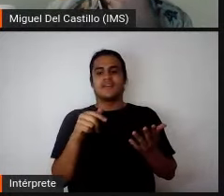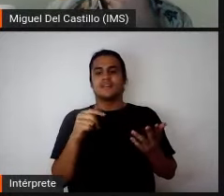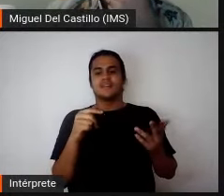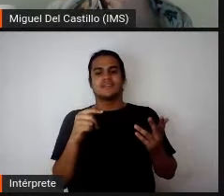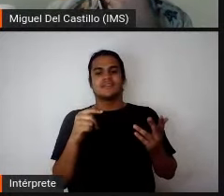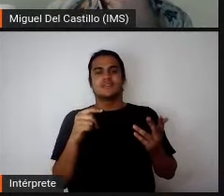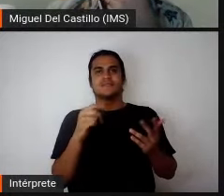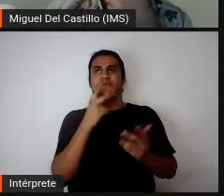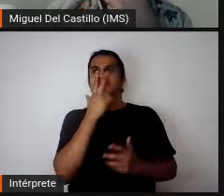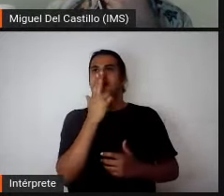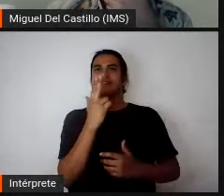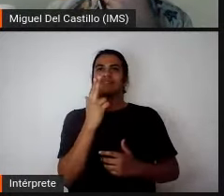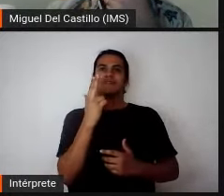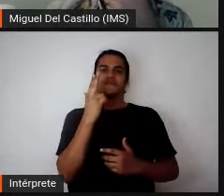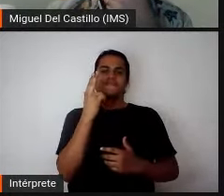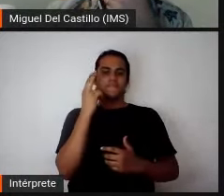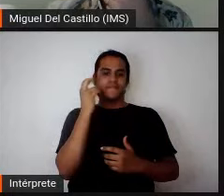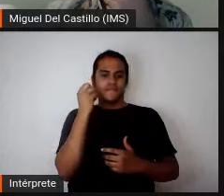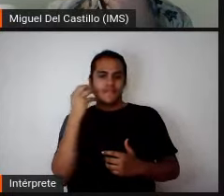viagens